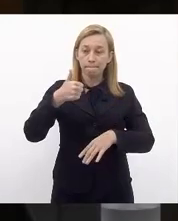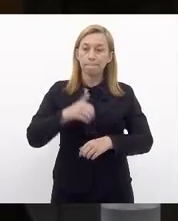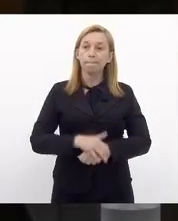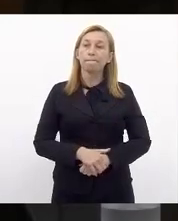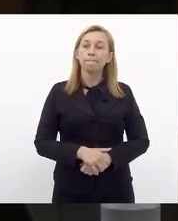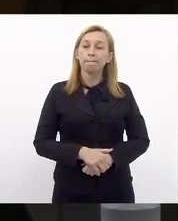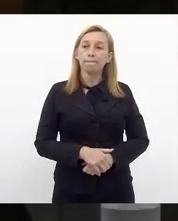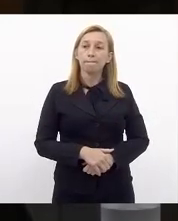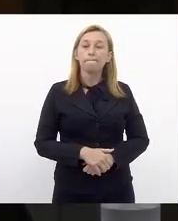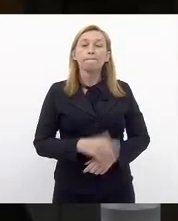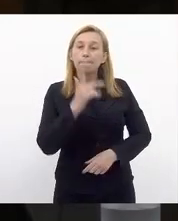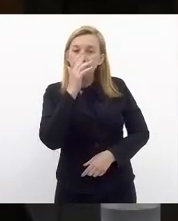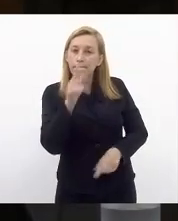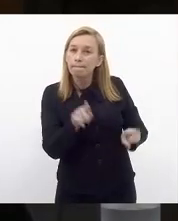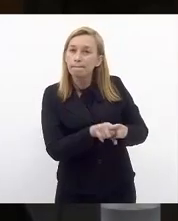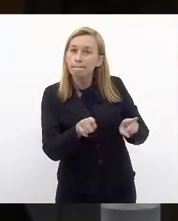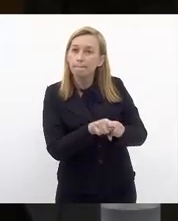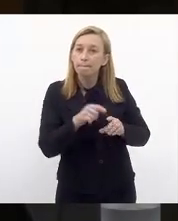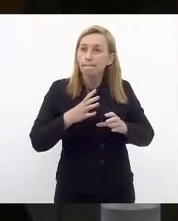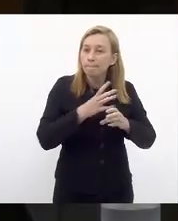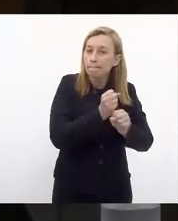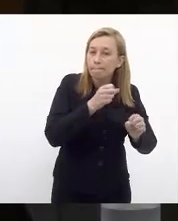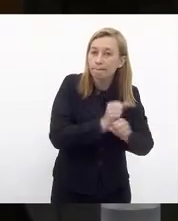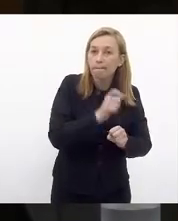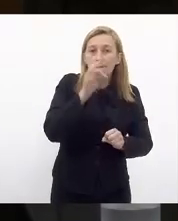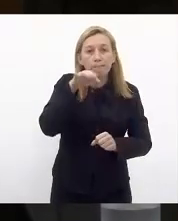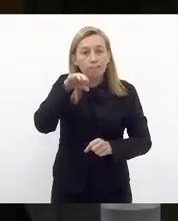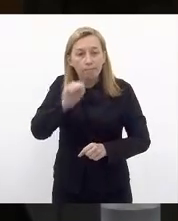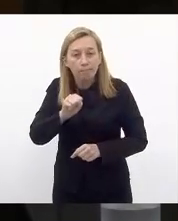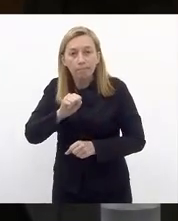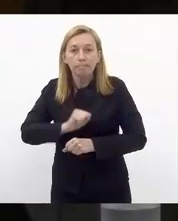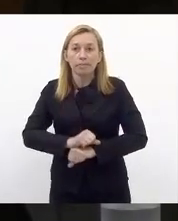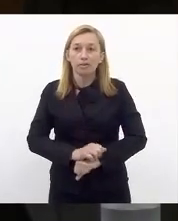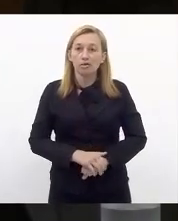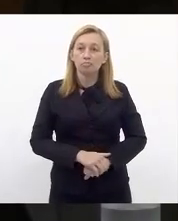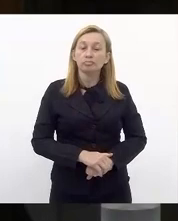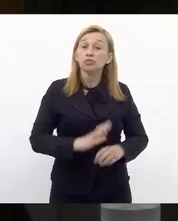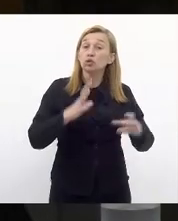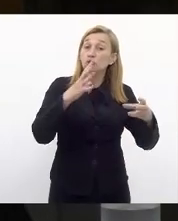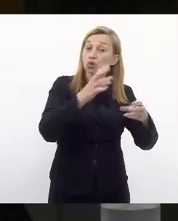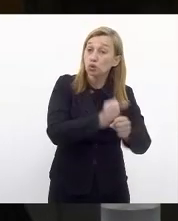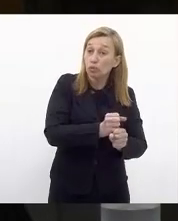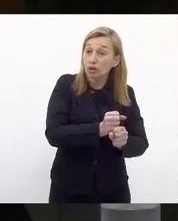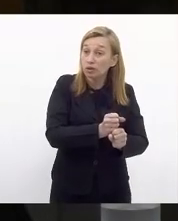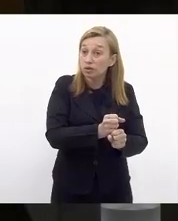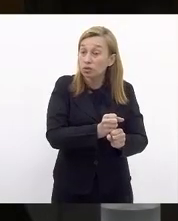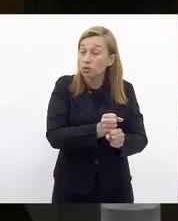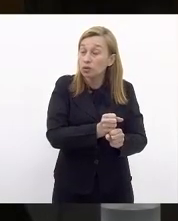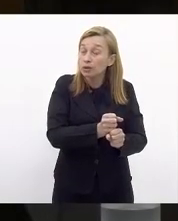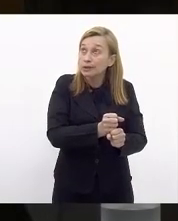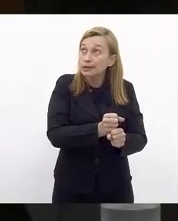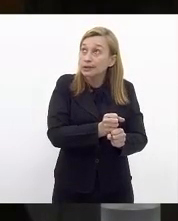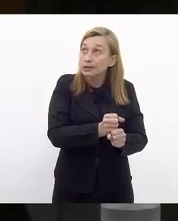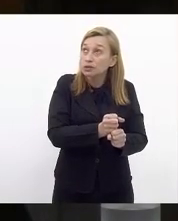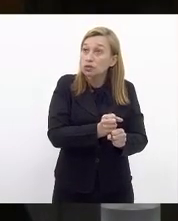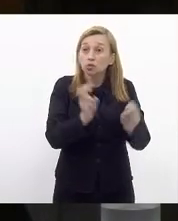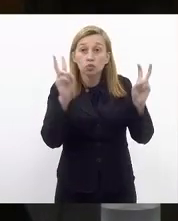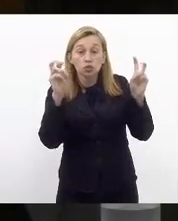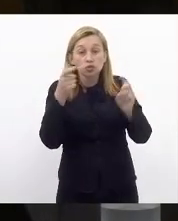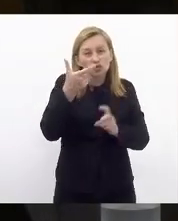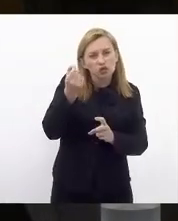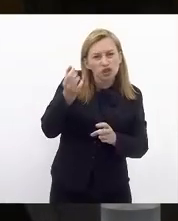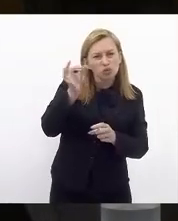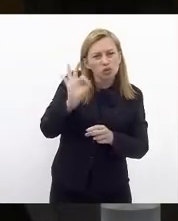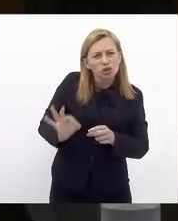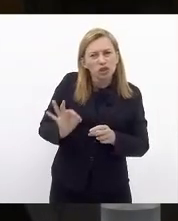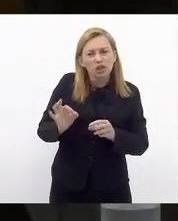me parece também que o cálculo dos pontos é somado é a questão de